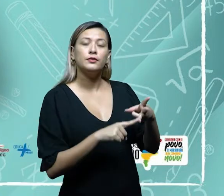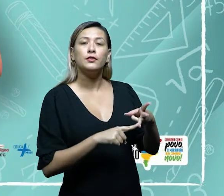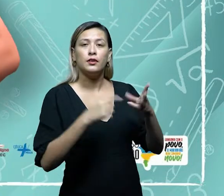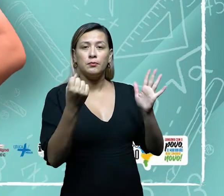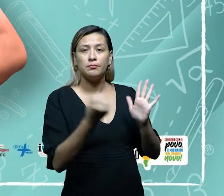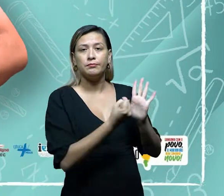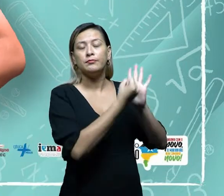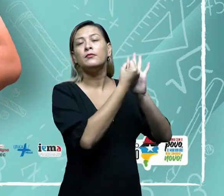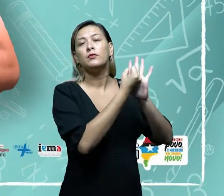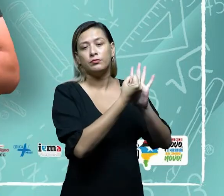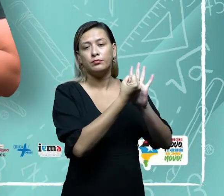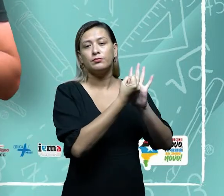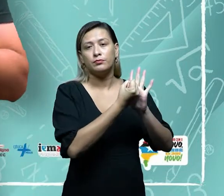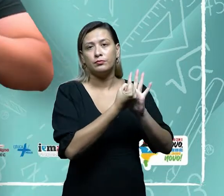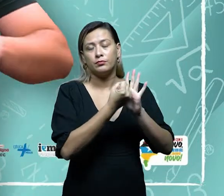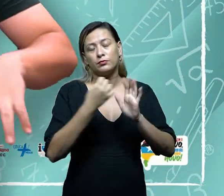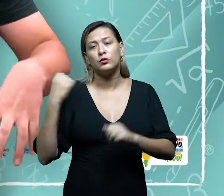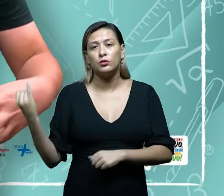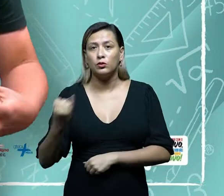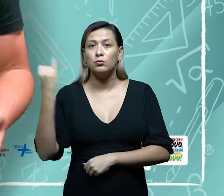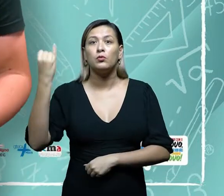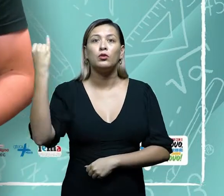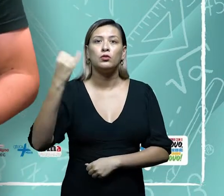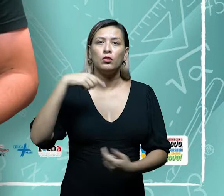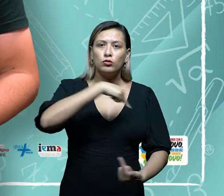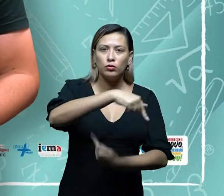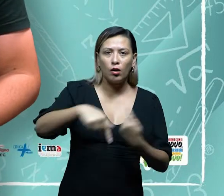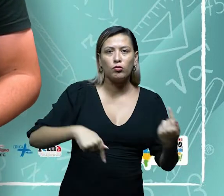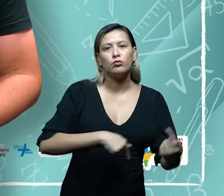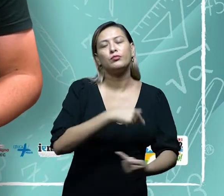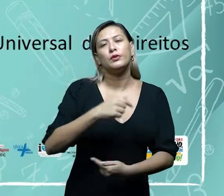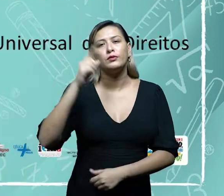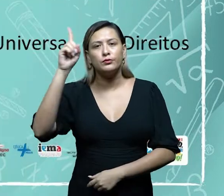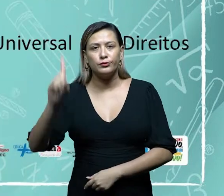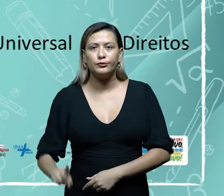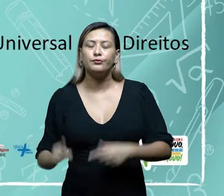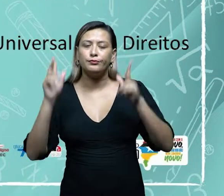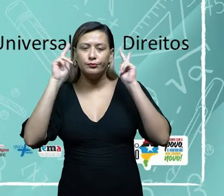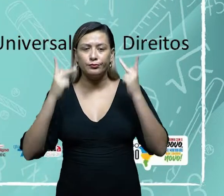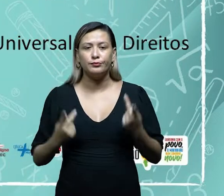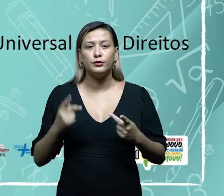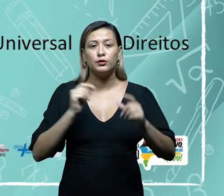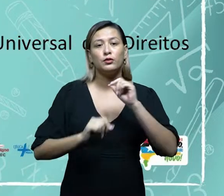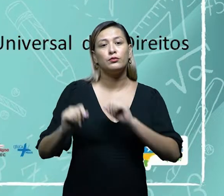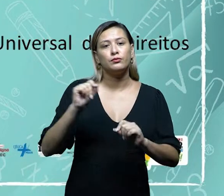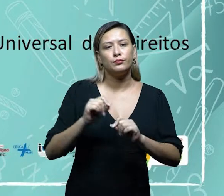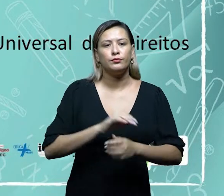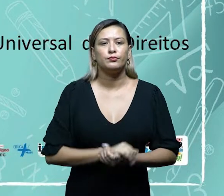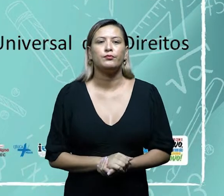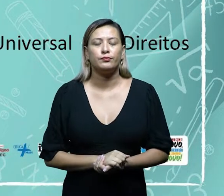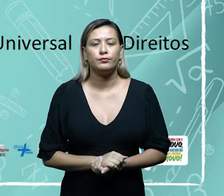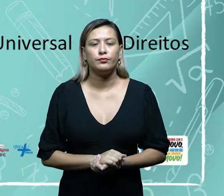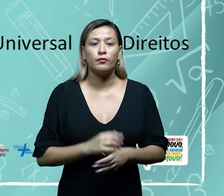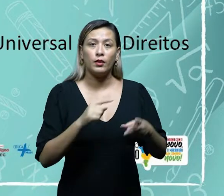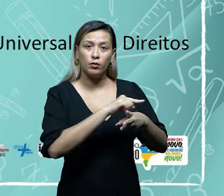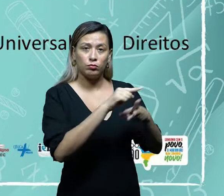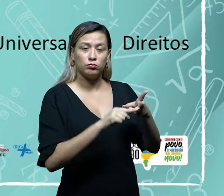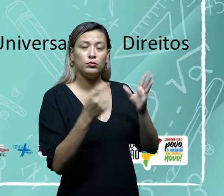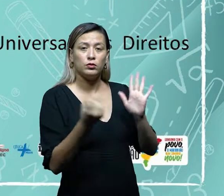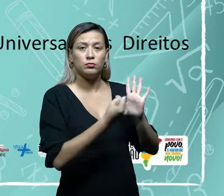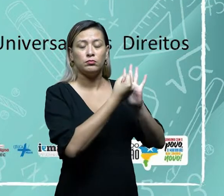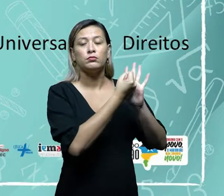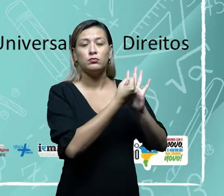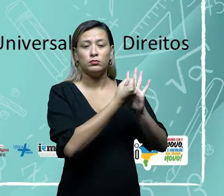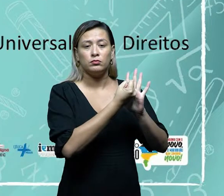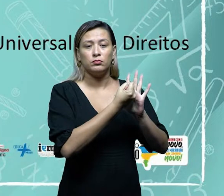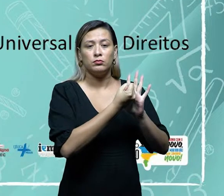humanos, essa, de fato, globalização dos direitos humanos. A gente diz que esses 3 marcos